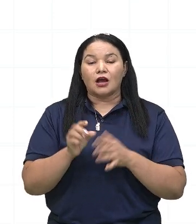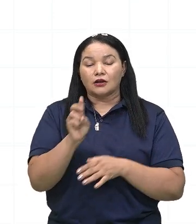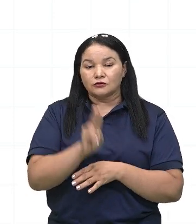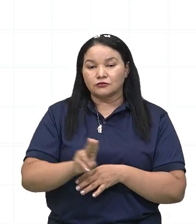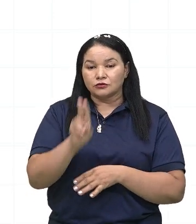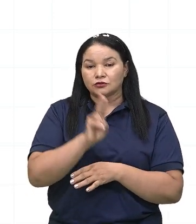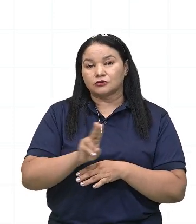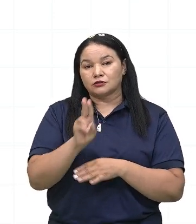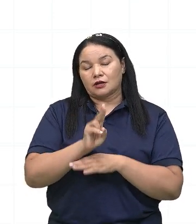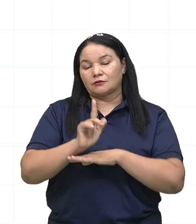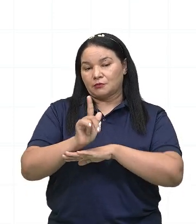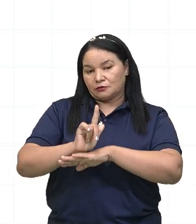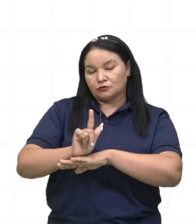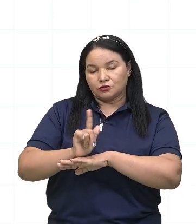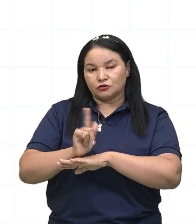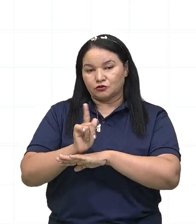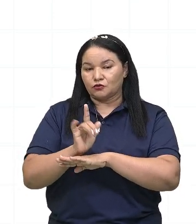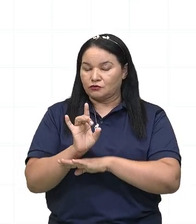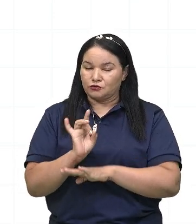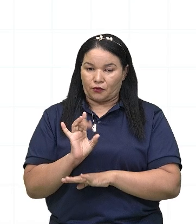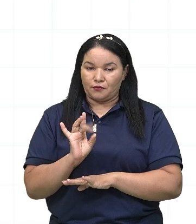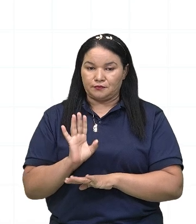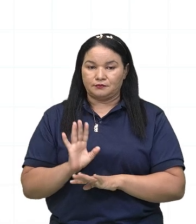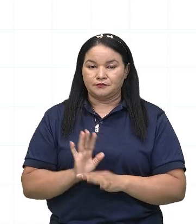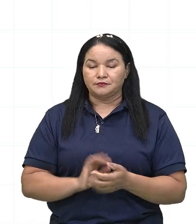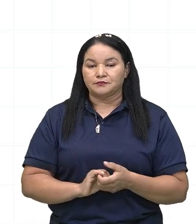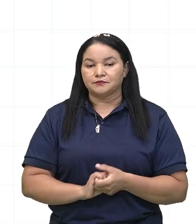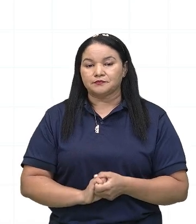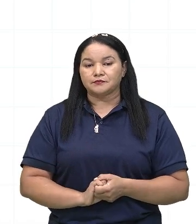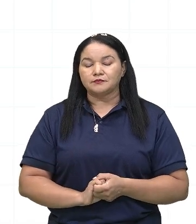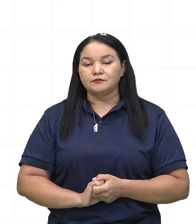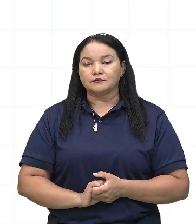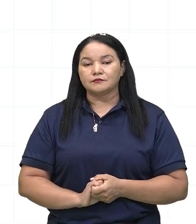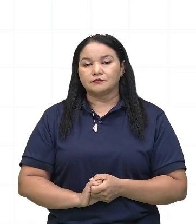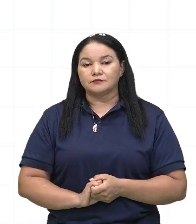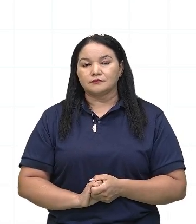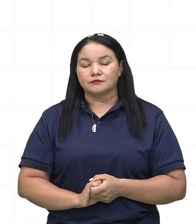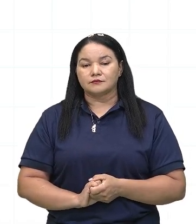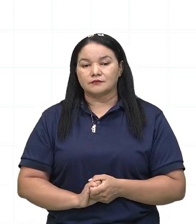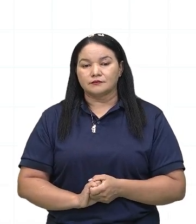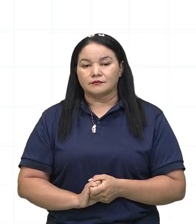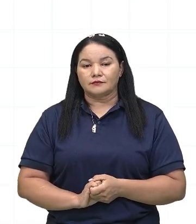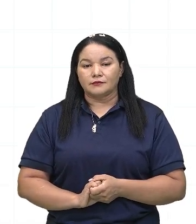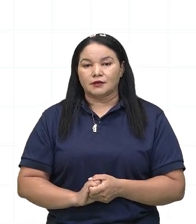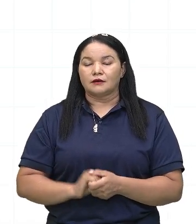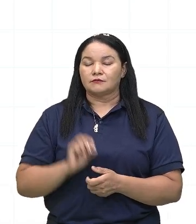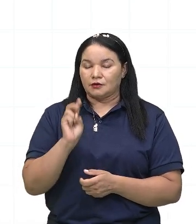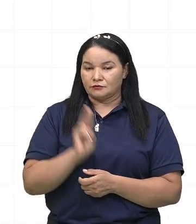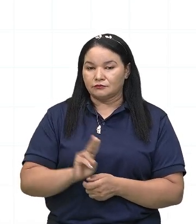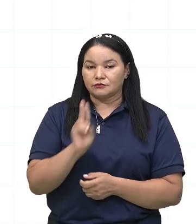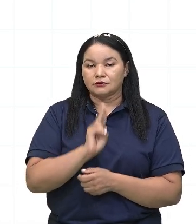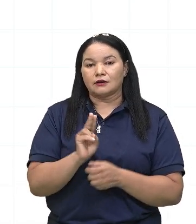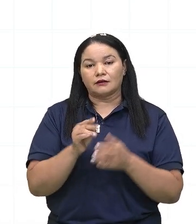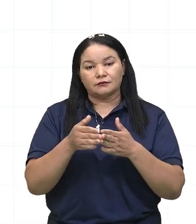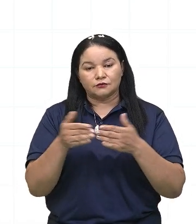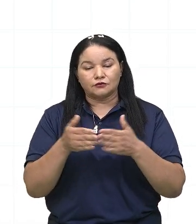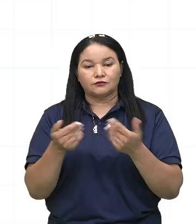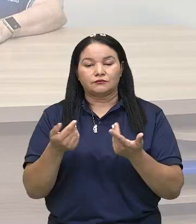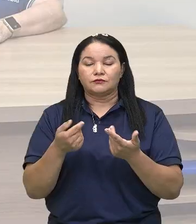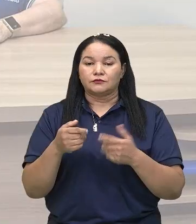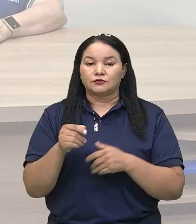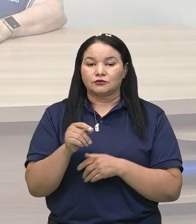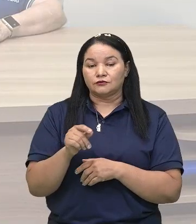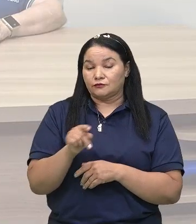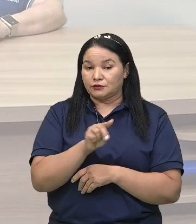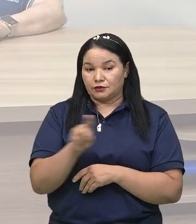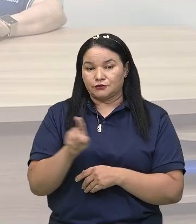pelos nossos gestores aí, para estar realizando aí a solicitação, né, de vocês, certo?